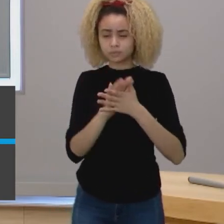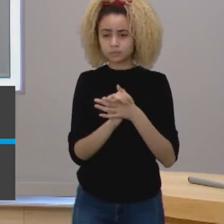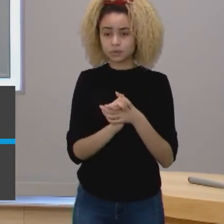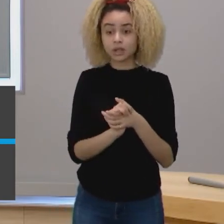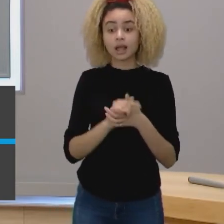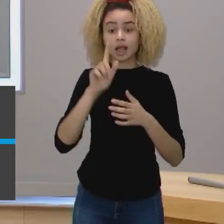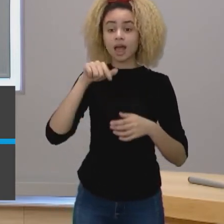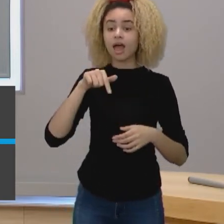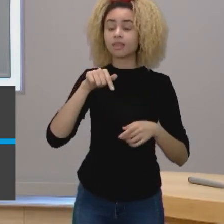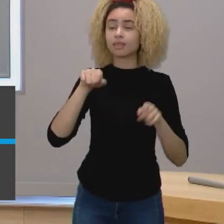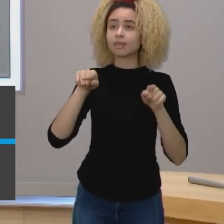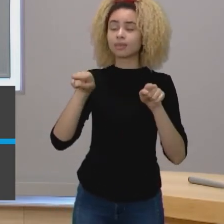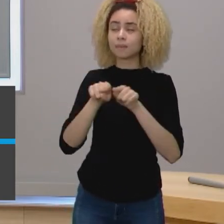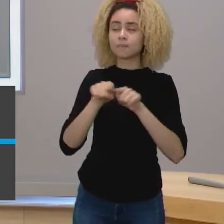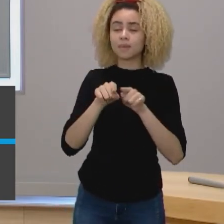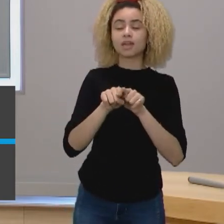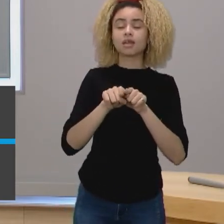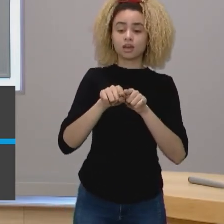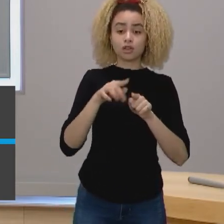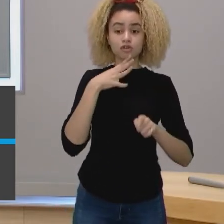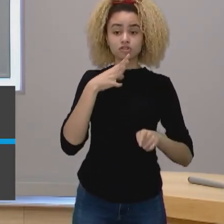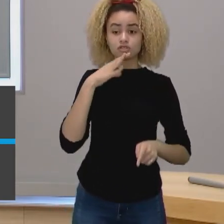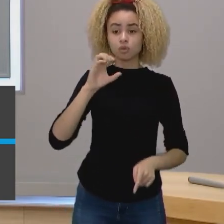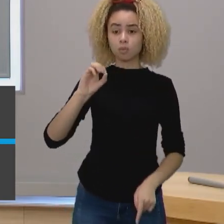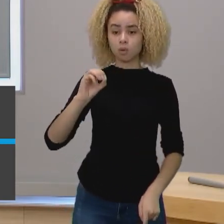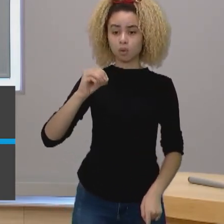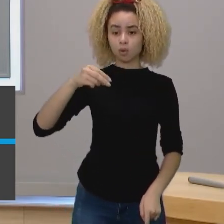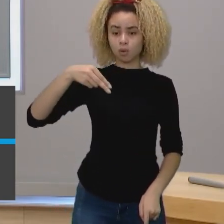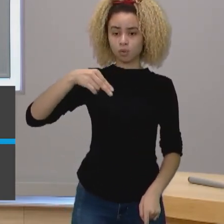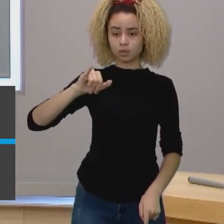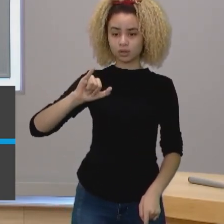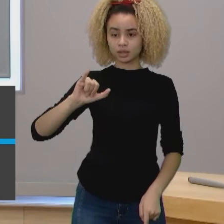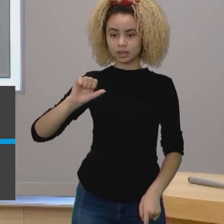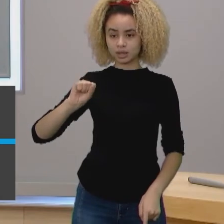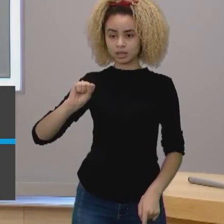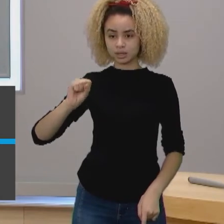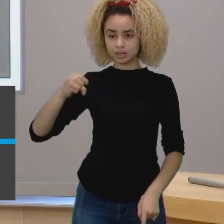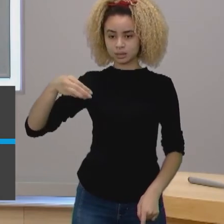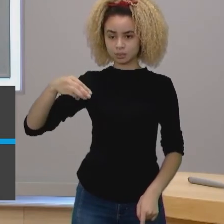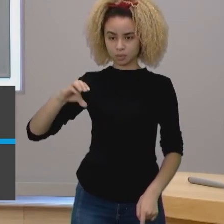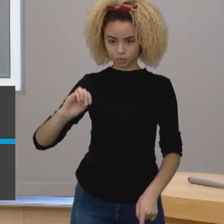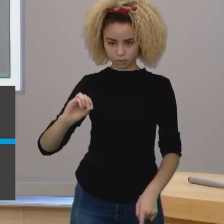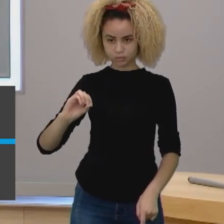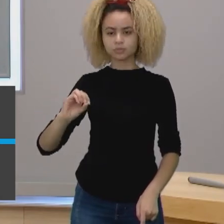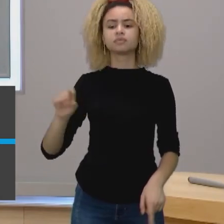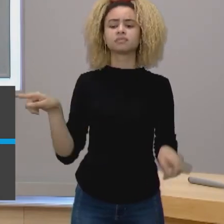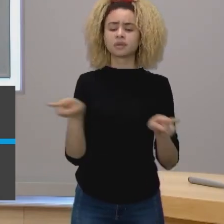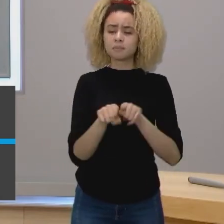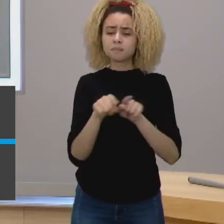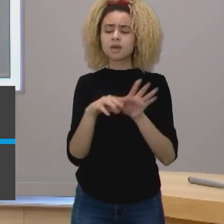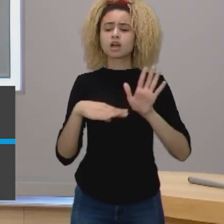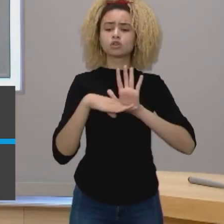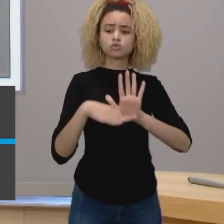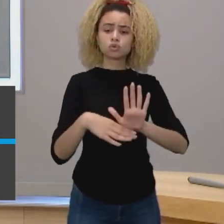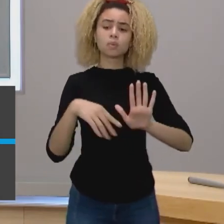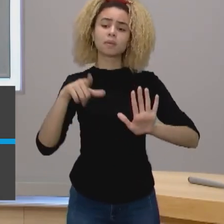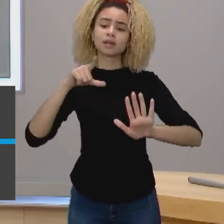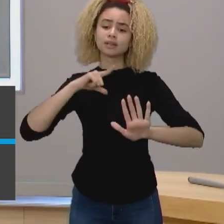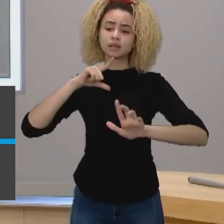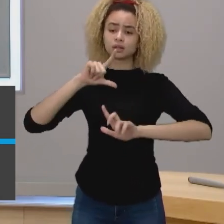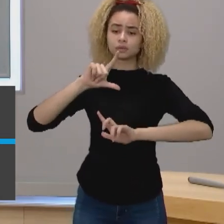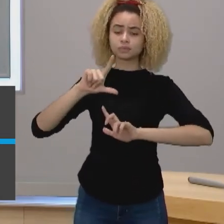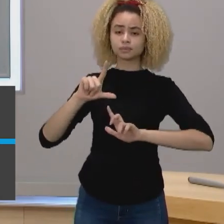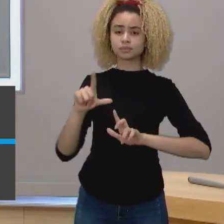como onismo, tá? Só para vocês saberem. Então, o toyotismo, o onismo, ele também colaborou para que houvesse